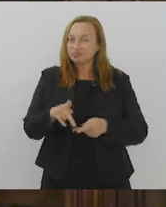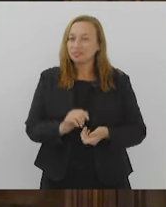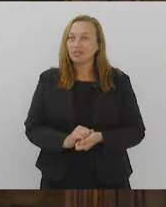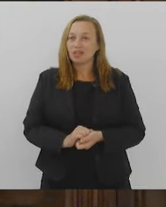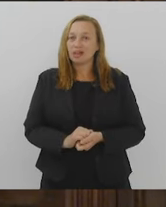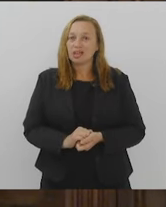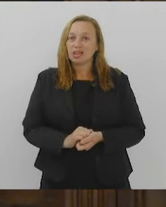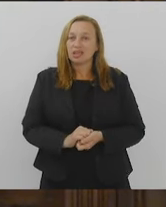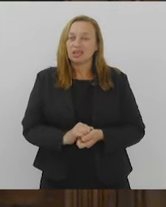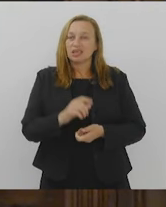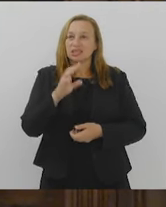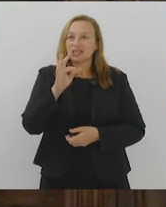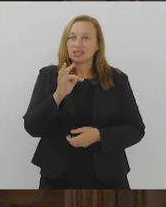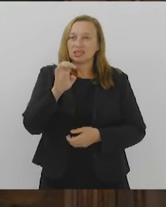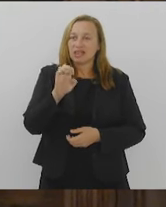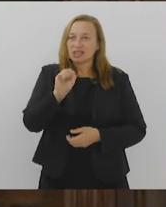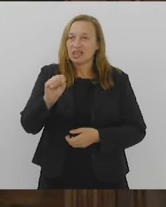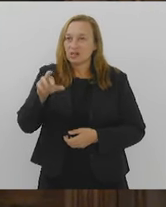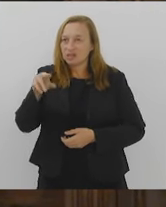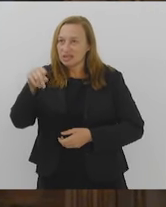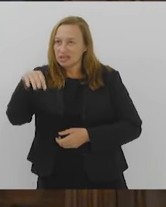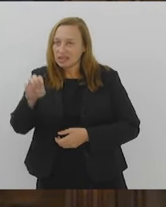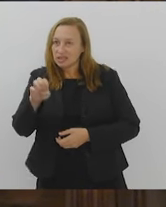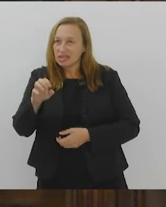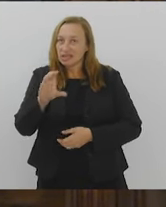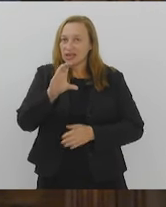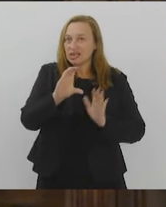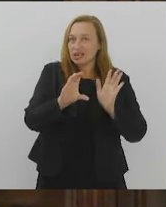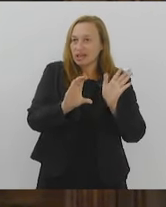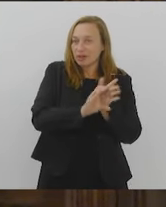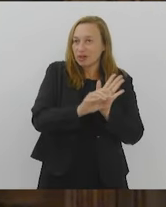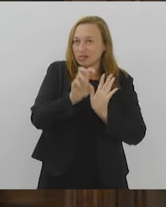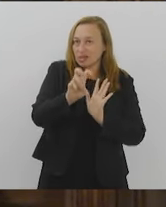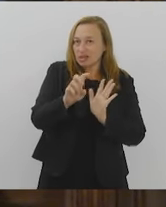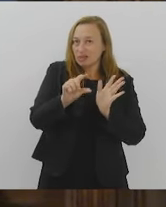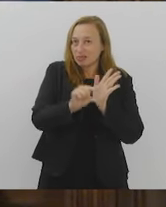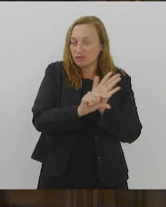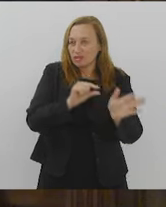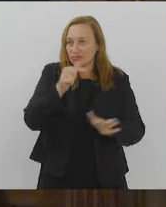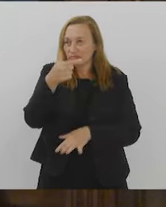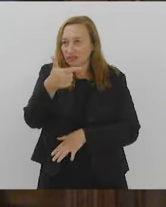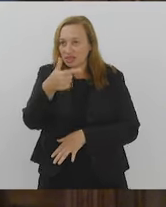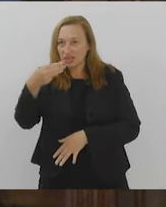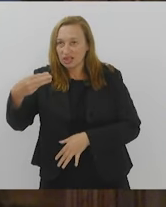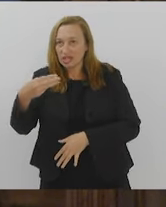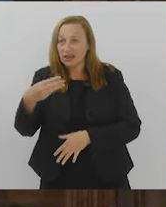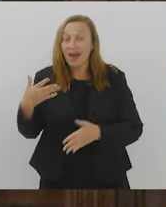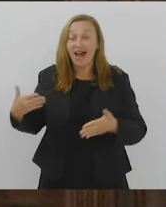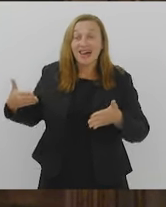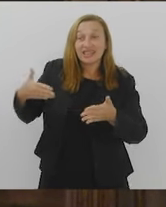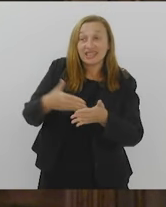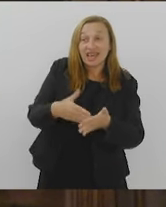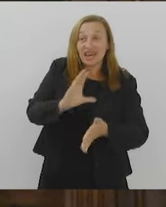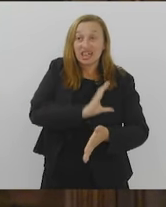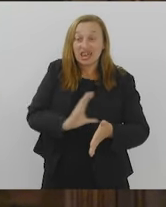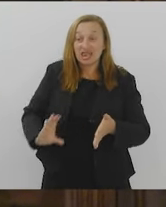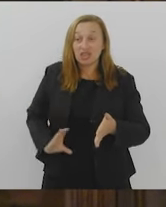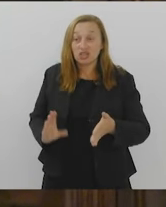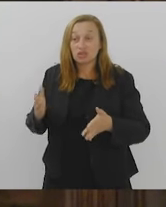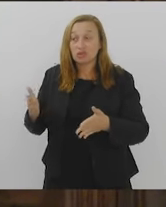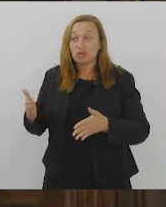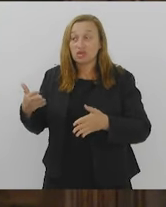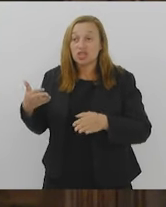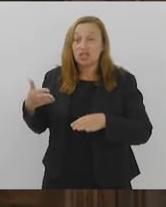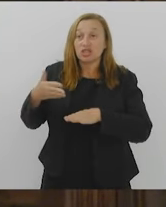Tessalonicenses 5:23 diz que até que Cristo venha, nós devemos cuidar da nossa saúde.